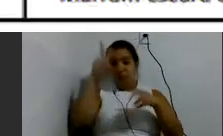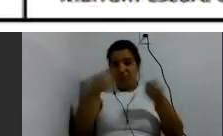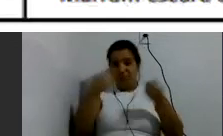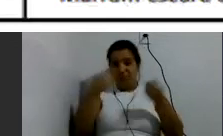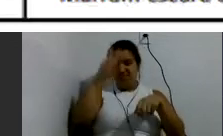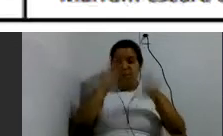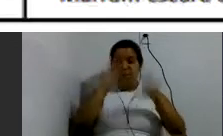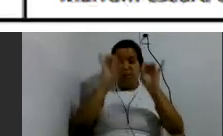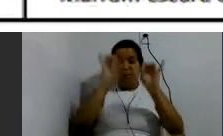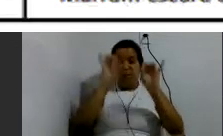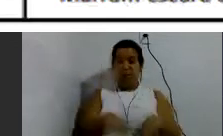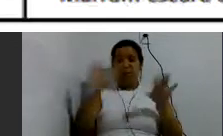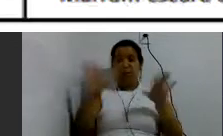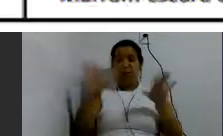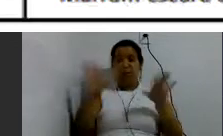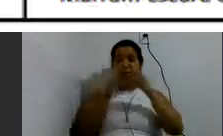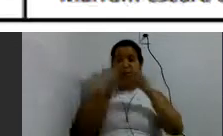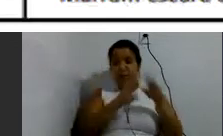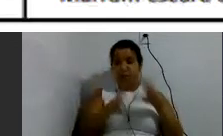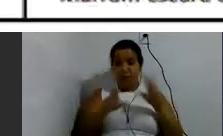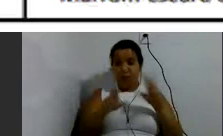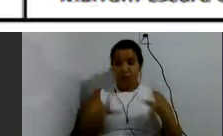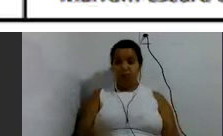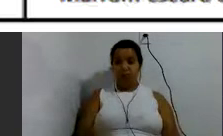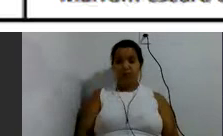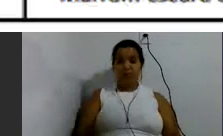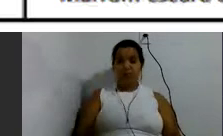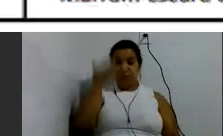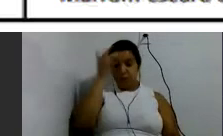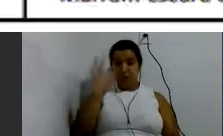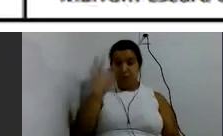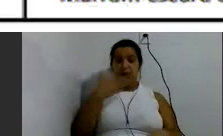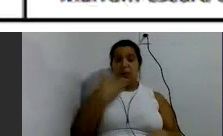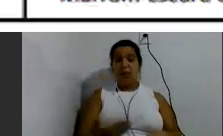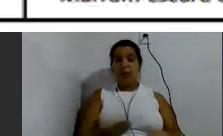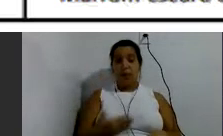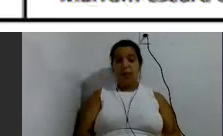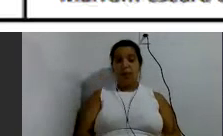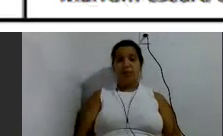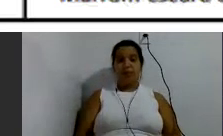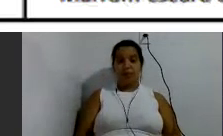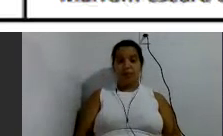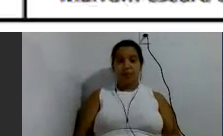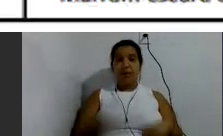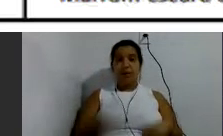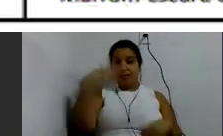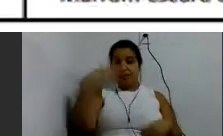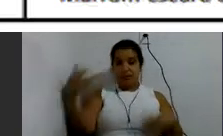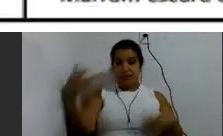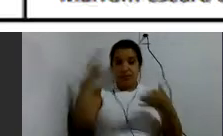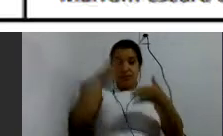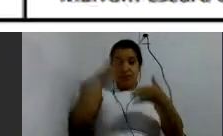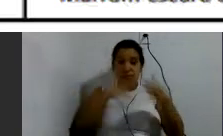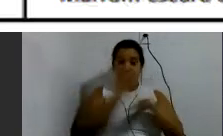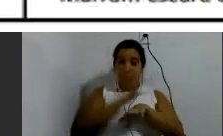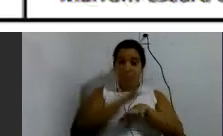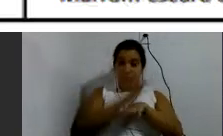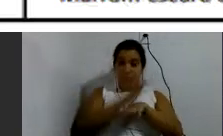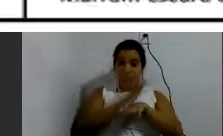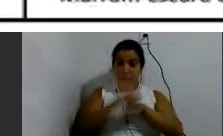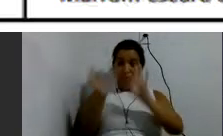cada um tem uma morfologia. Então, se a gente não sabe na hora o que é, vamos pegar essa tabelinha e vamos treinar a